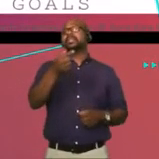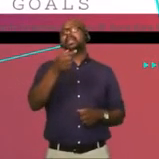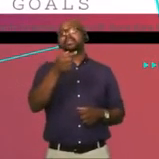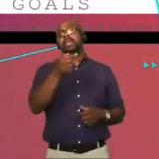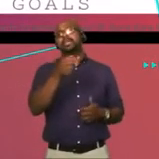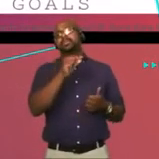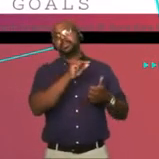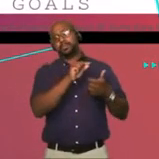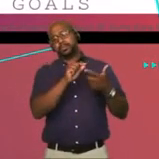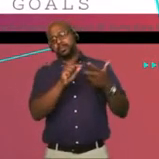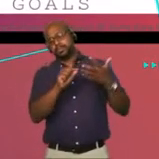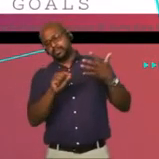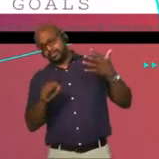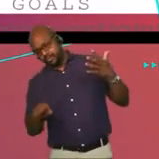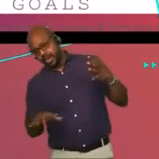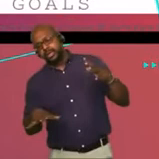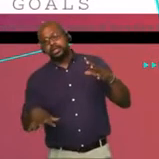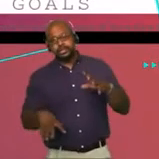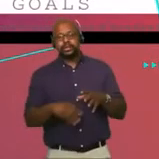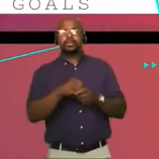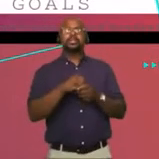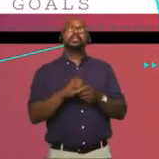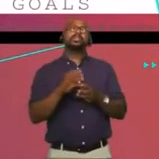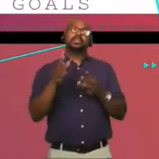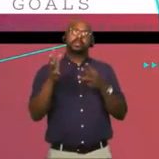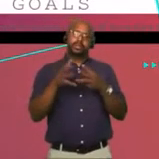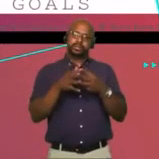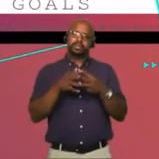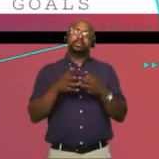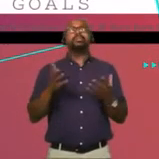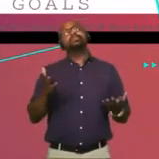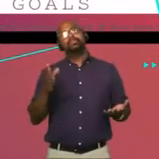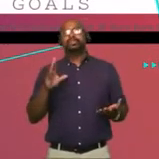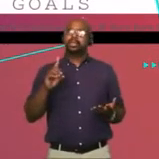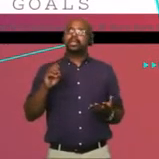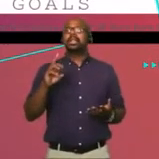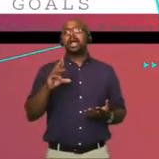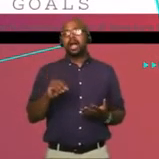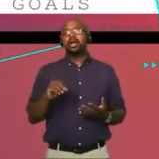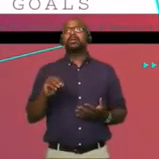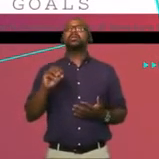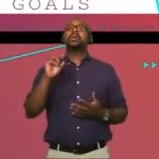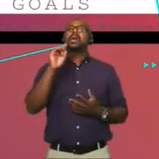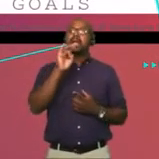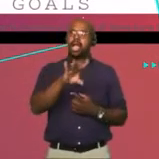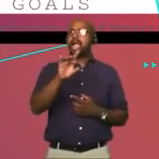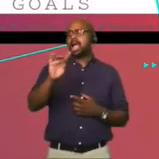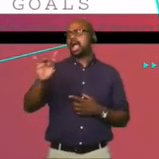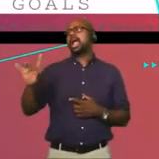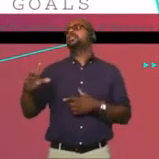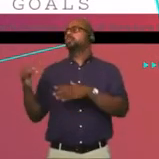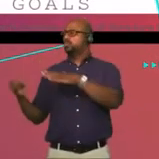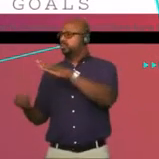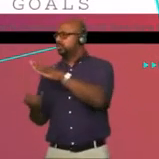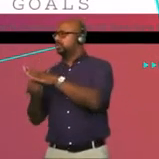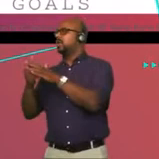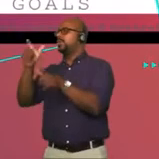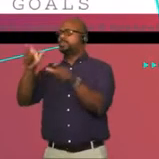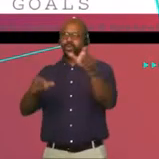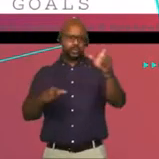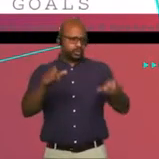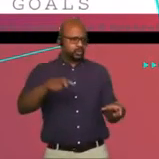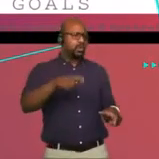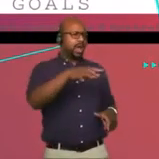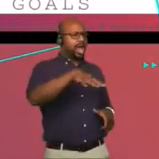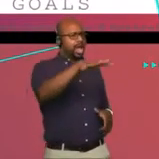iniciativas agrupada nessas três categorias obviamente cada instituição cada pessoa cada